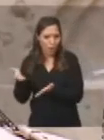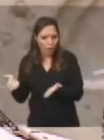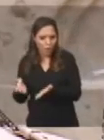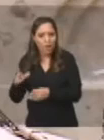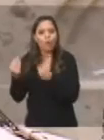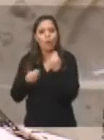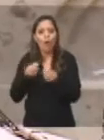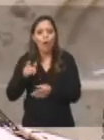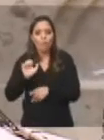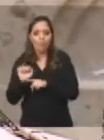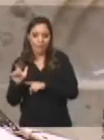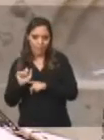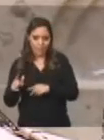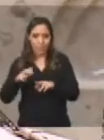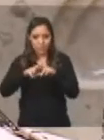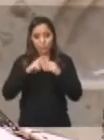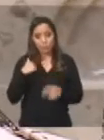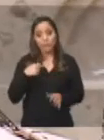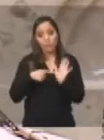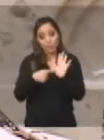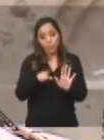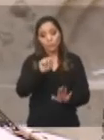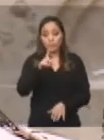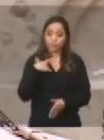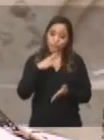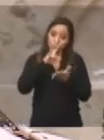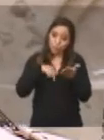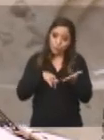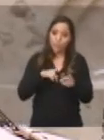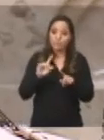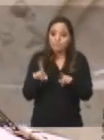de locação ou outro documento, além da